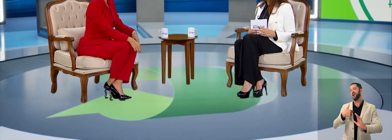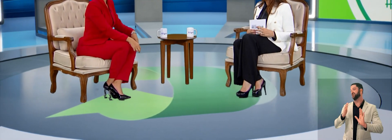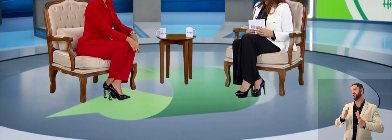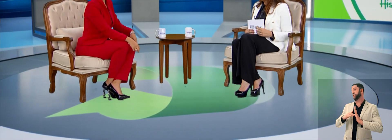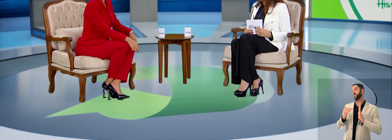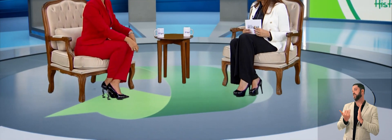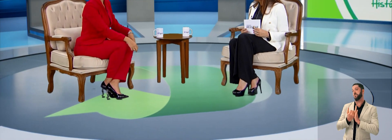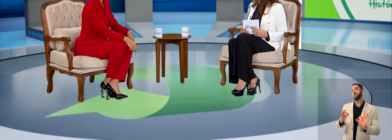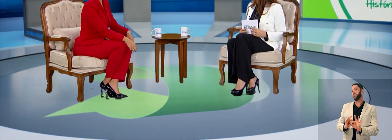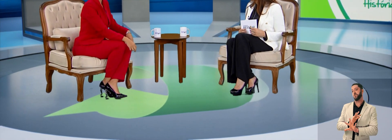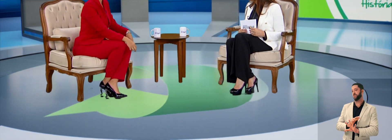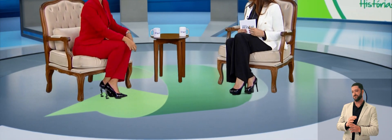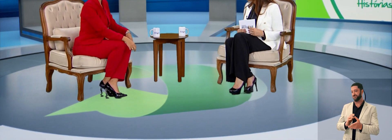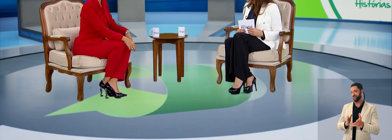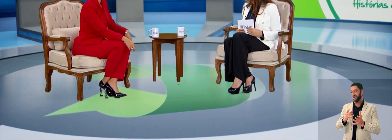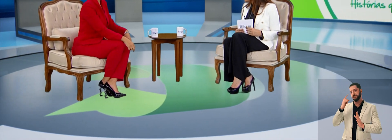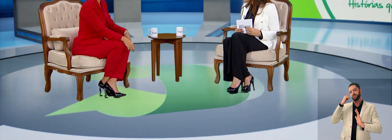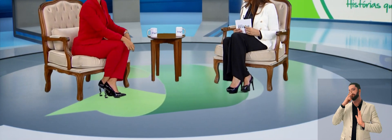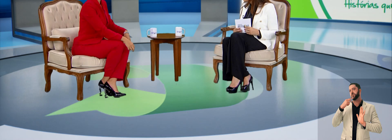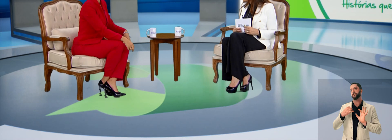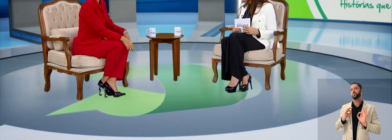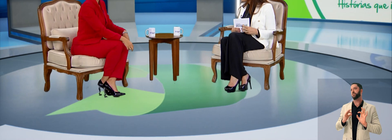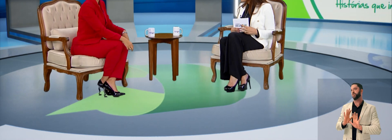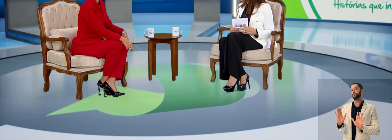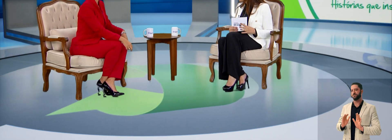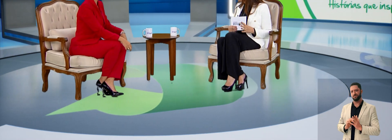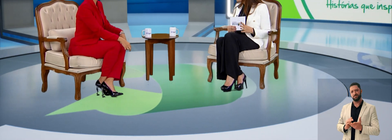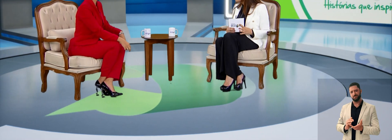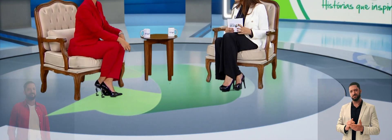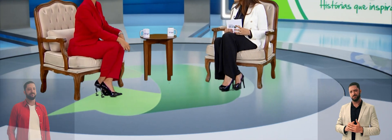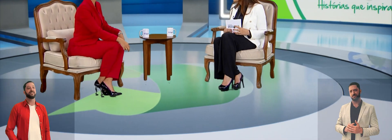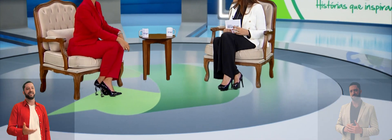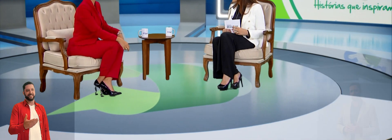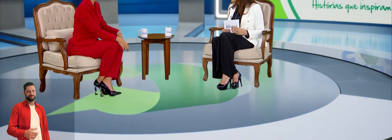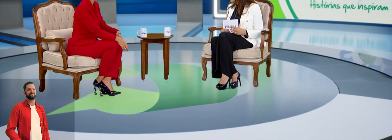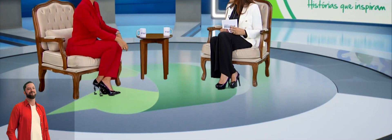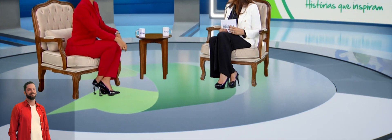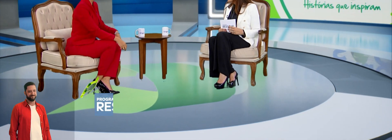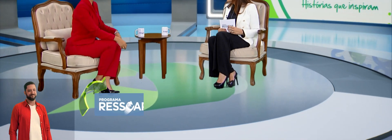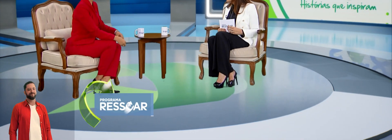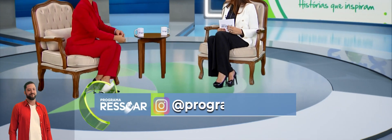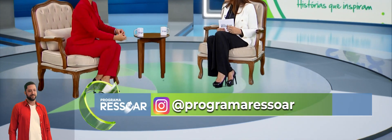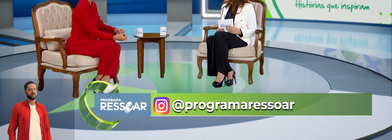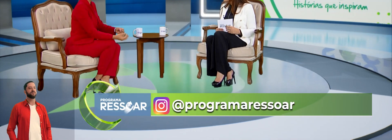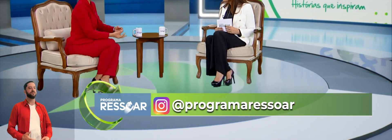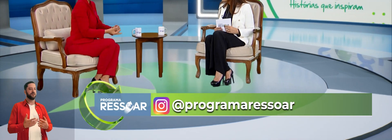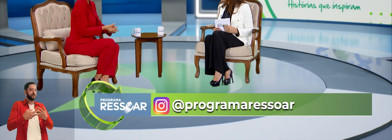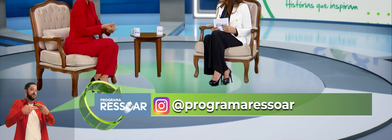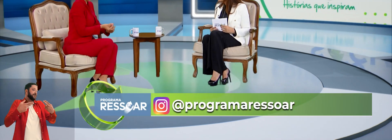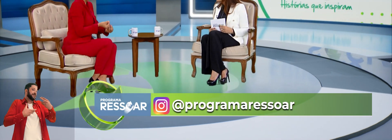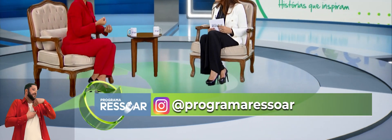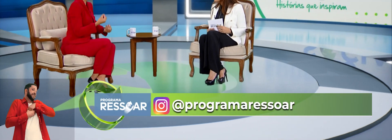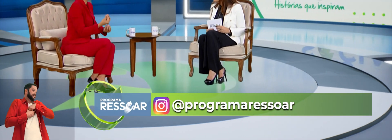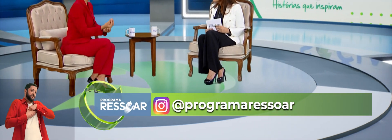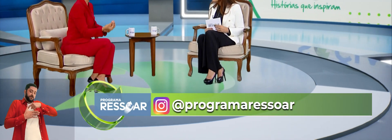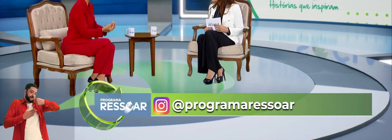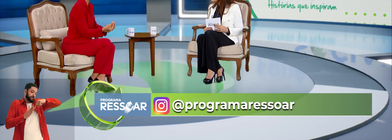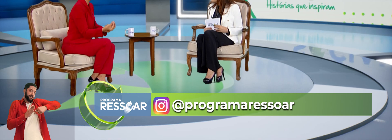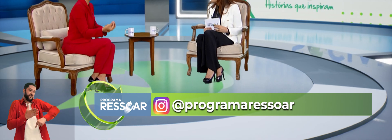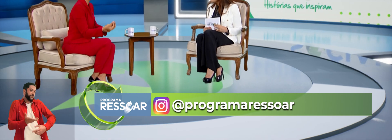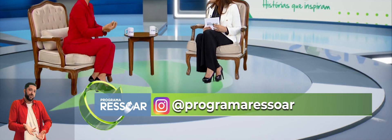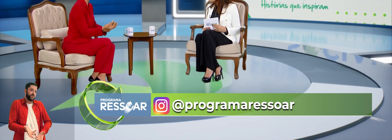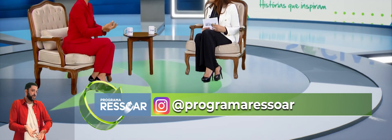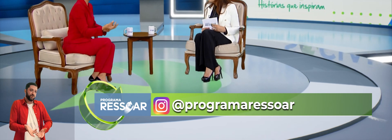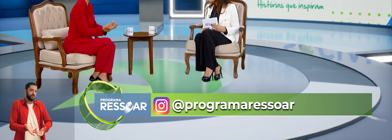não, eu já fiz tudo. Porque já viu aqueles que... Ele já fez tudo, né? E não adiantou. É algo que é tão profundo